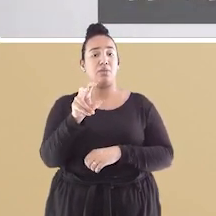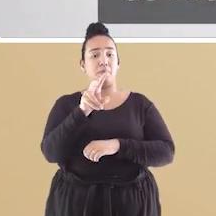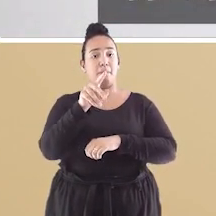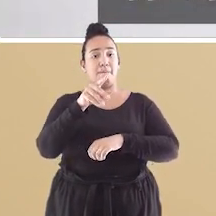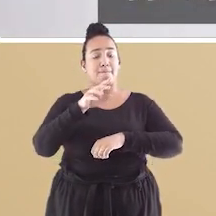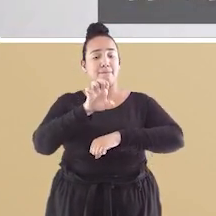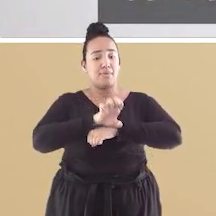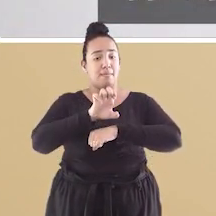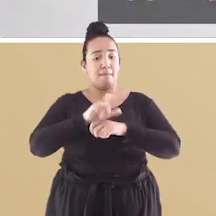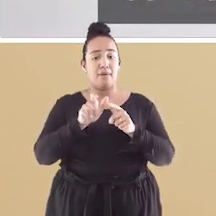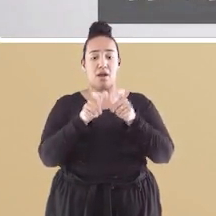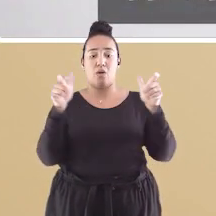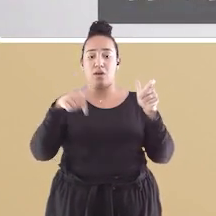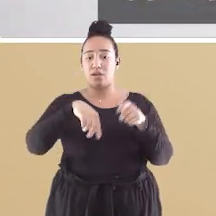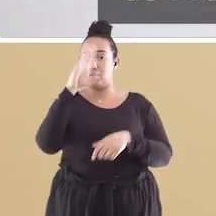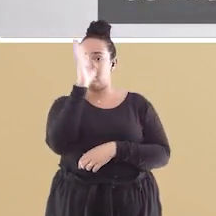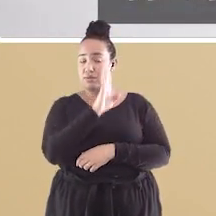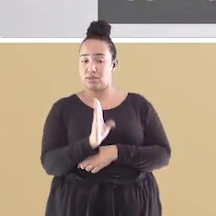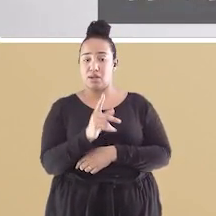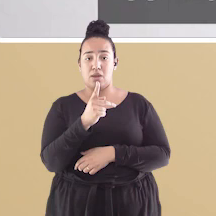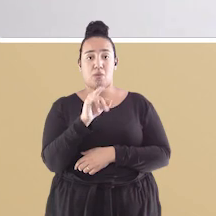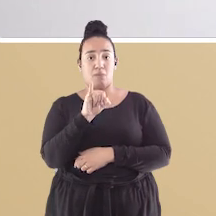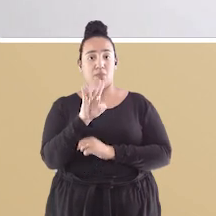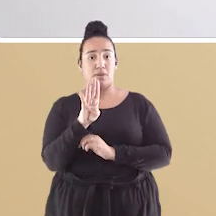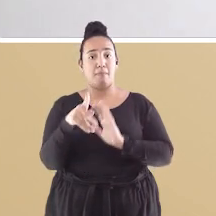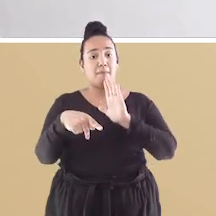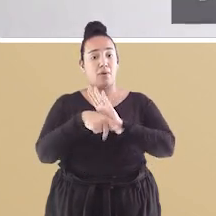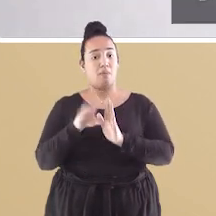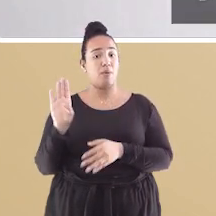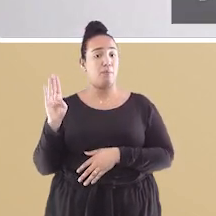do Brasil e geraria o PIB da Bolívia.